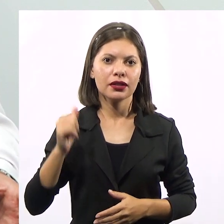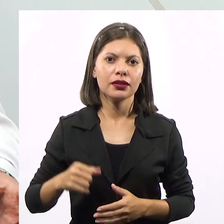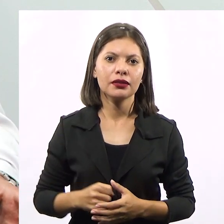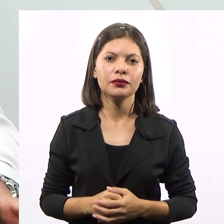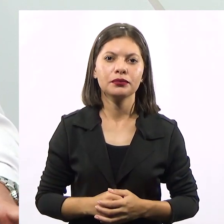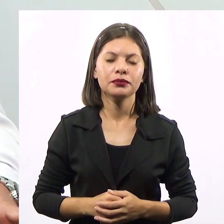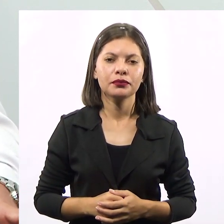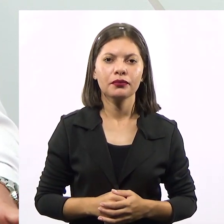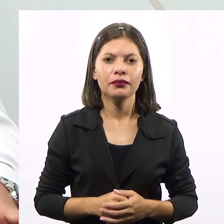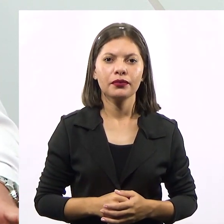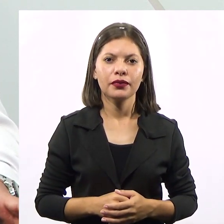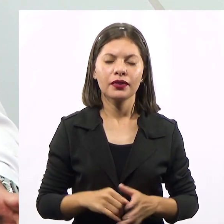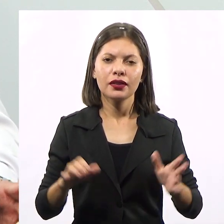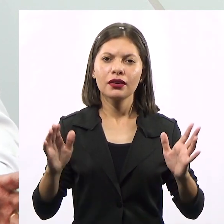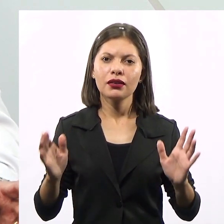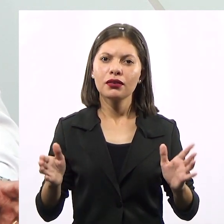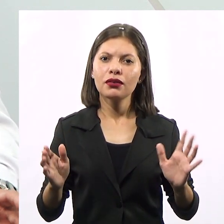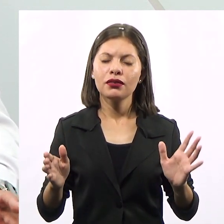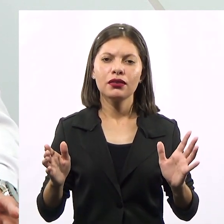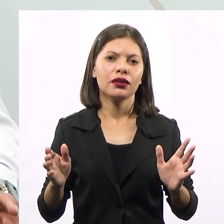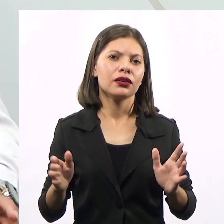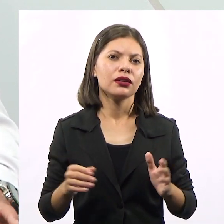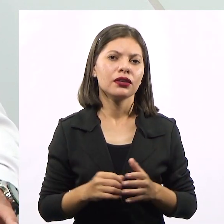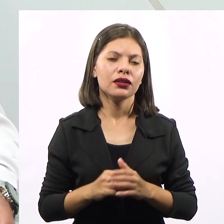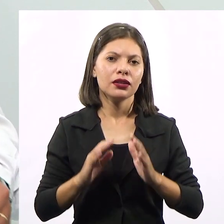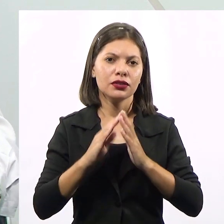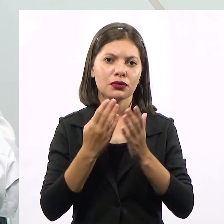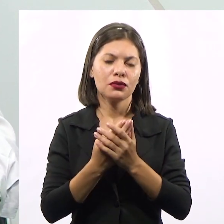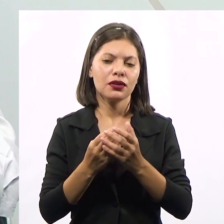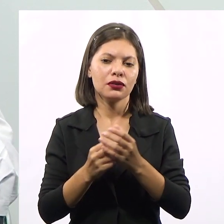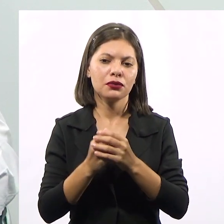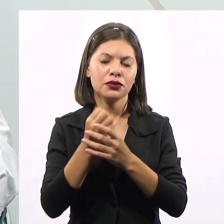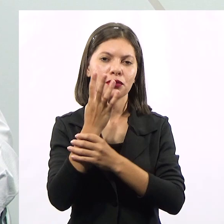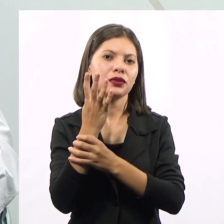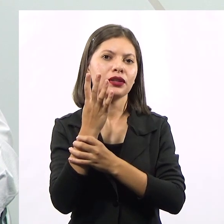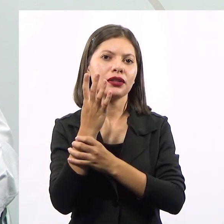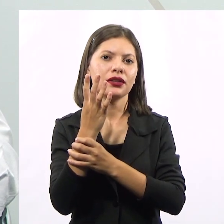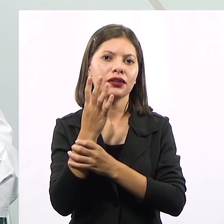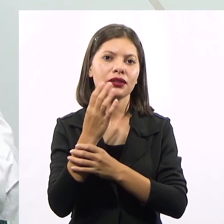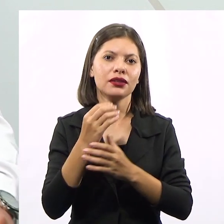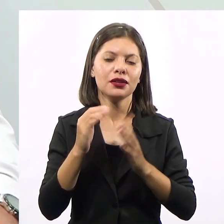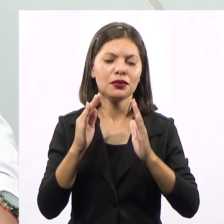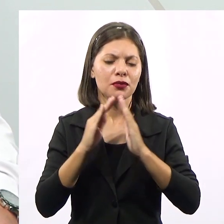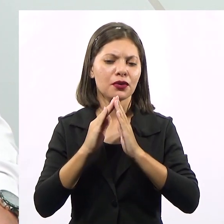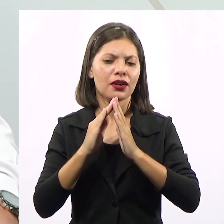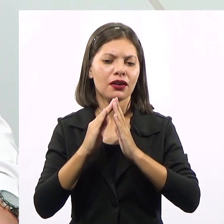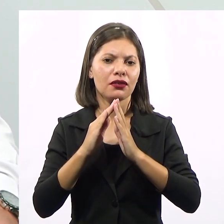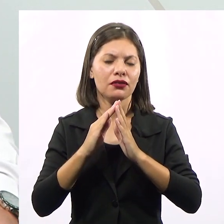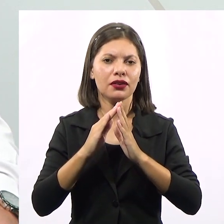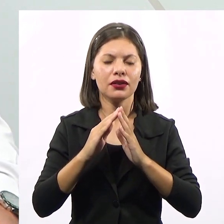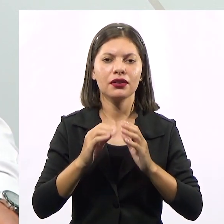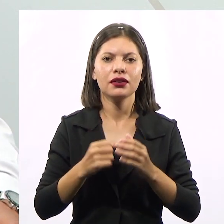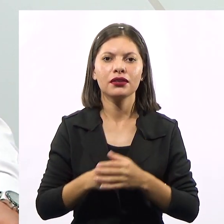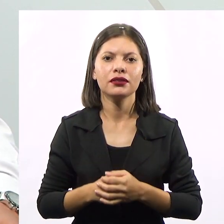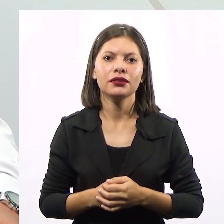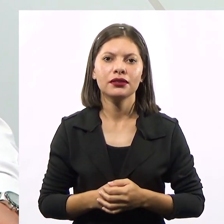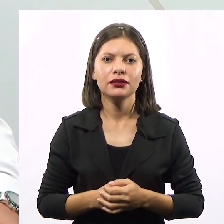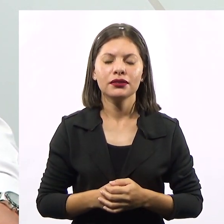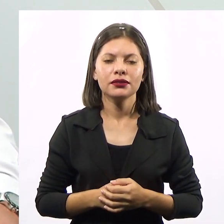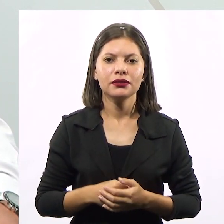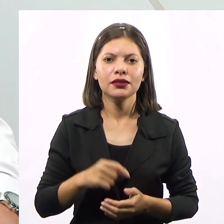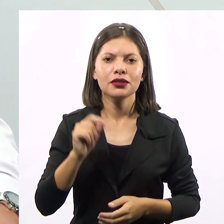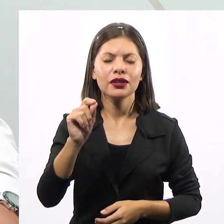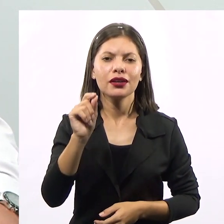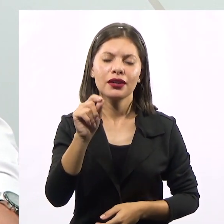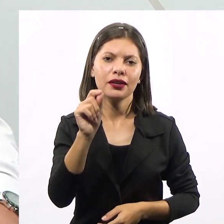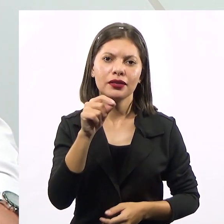Vamos pensar assim, naquele momento que a escola foi construída, quem é que morava no entorno dela e hoje o que é